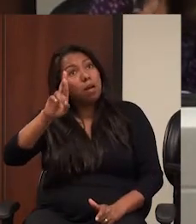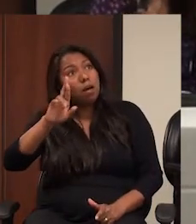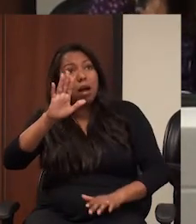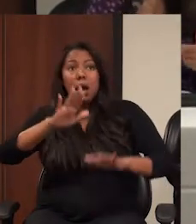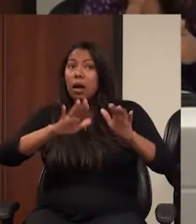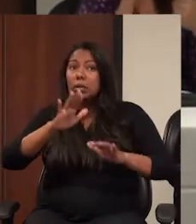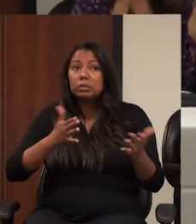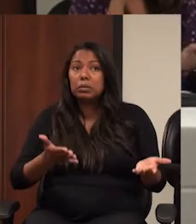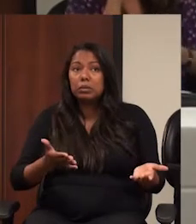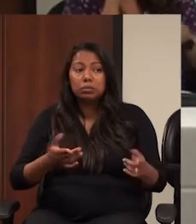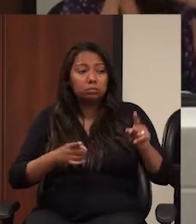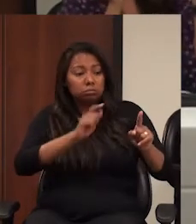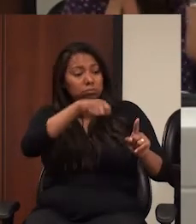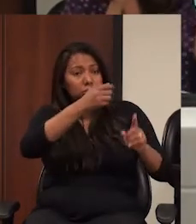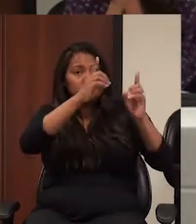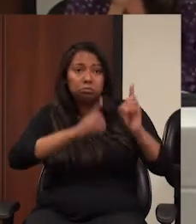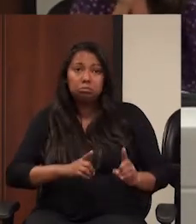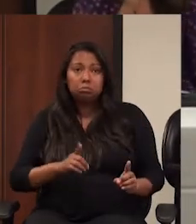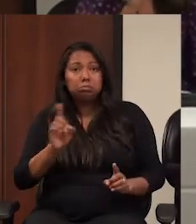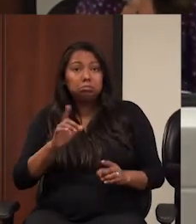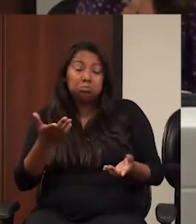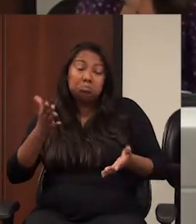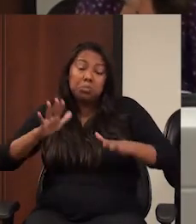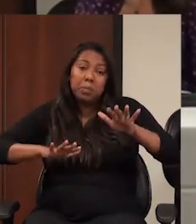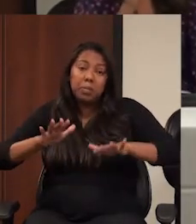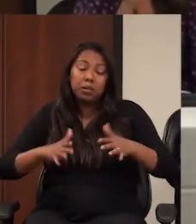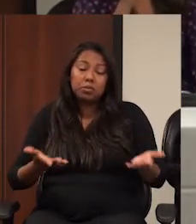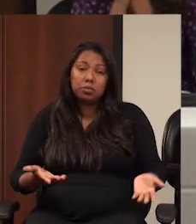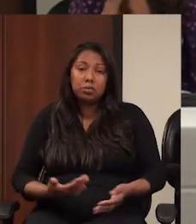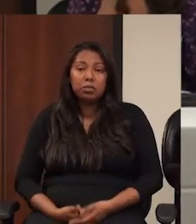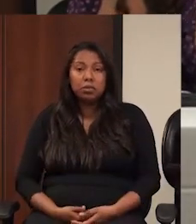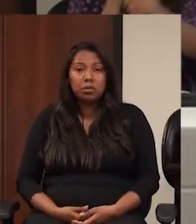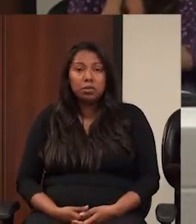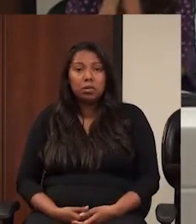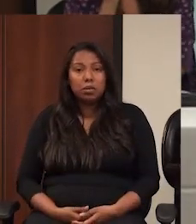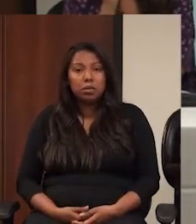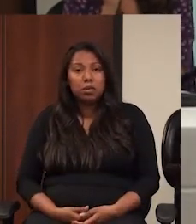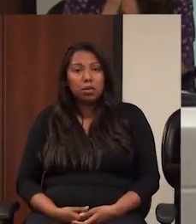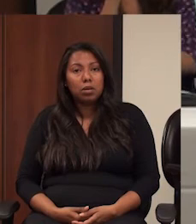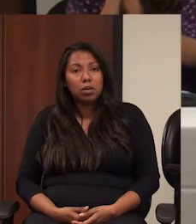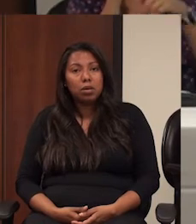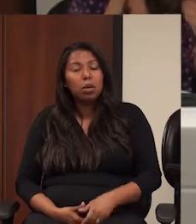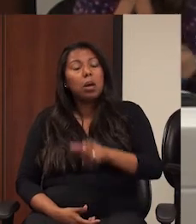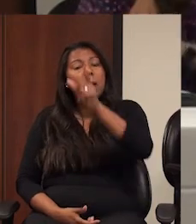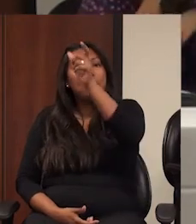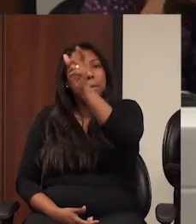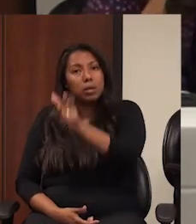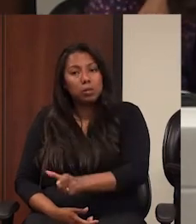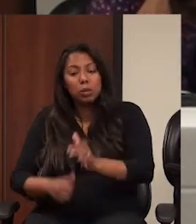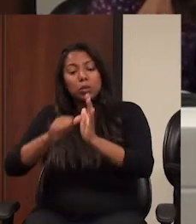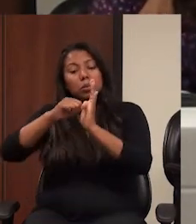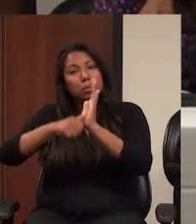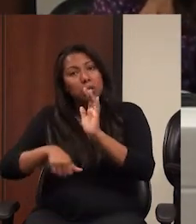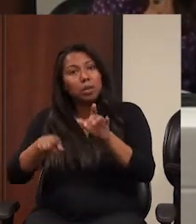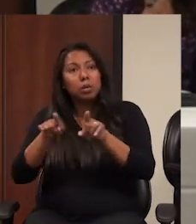ser considerada com deficiência, dependendo da situação em que se encontra, né? A pessoa com síndrome de Down, a mesma coisa. A pessoa